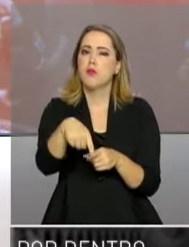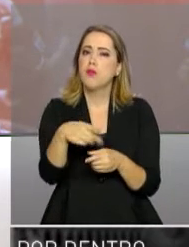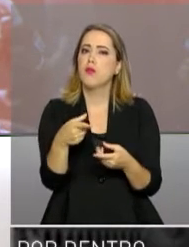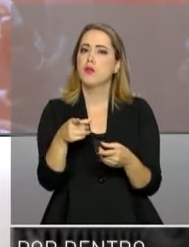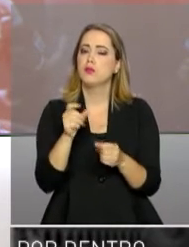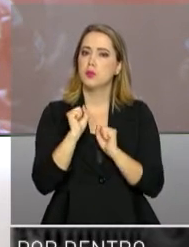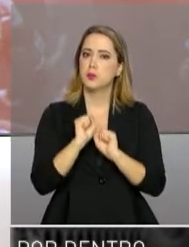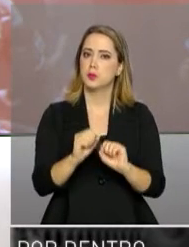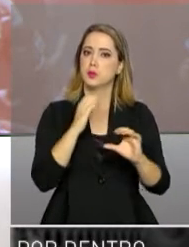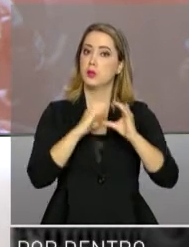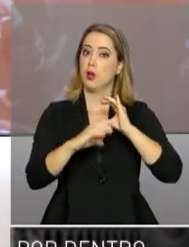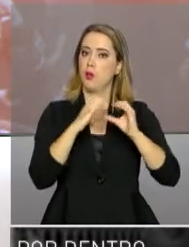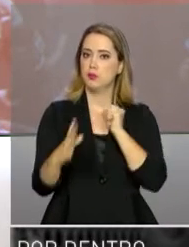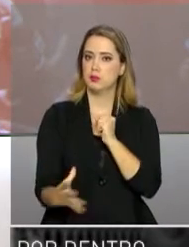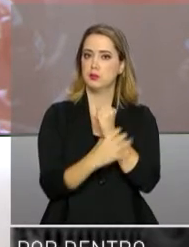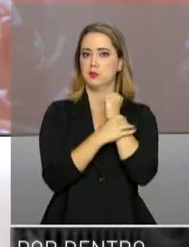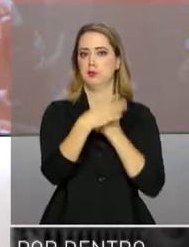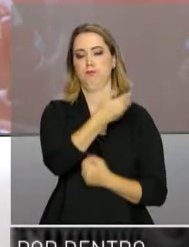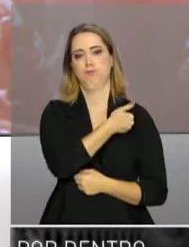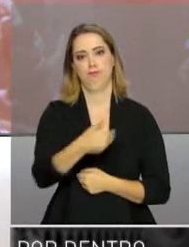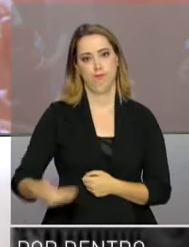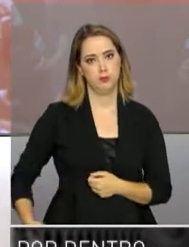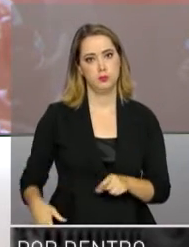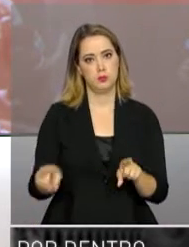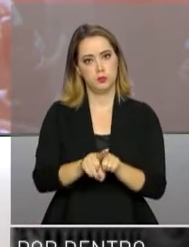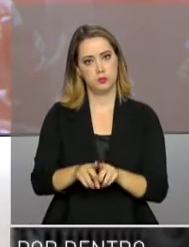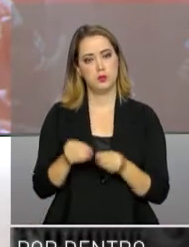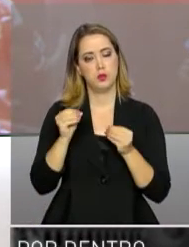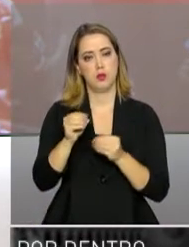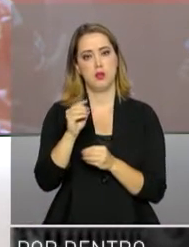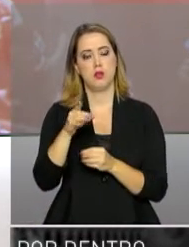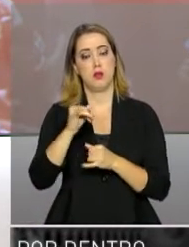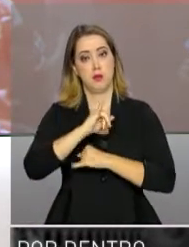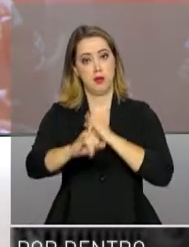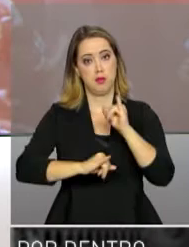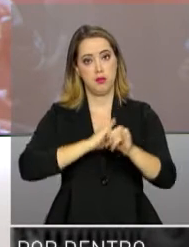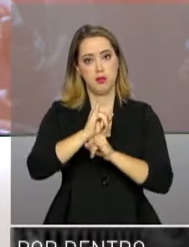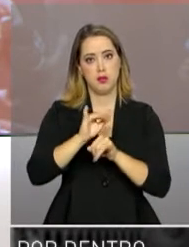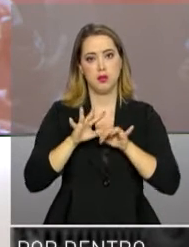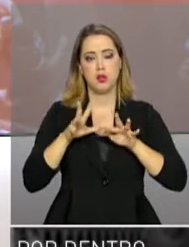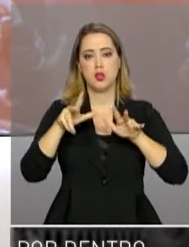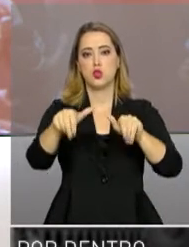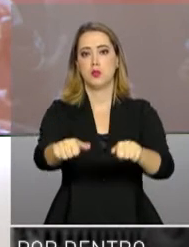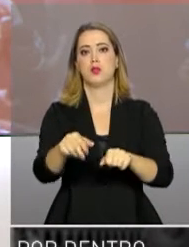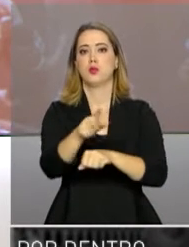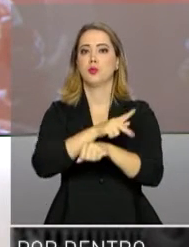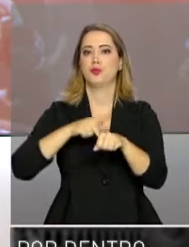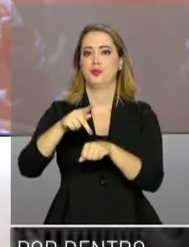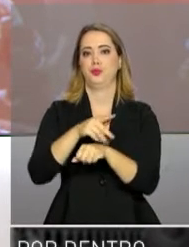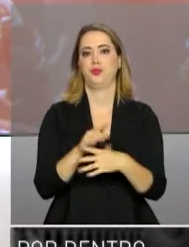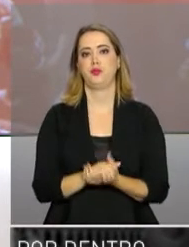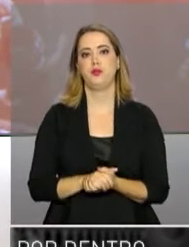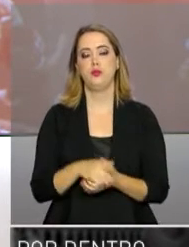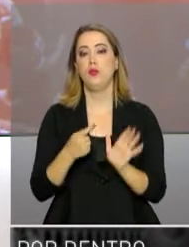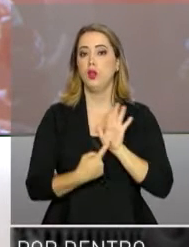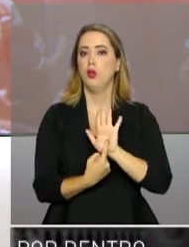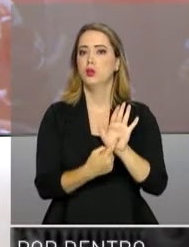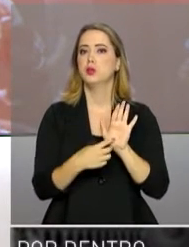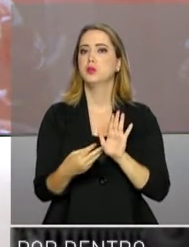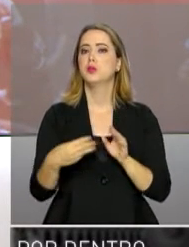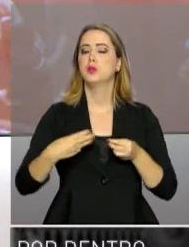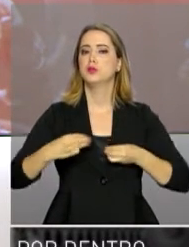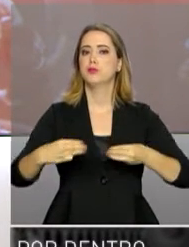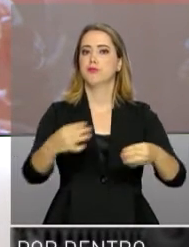garantir a comunicação segura ao governo e também vai levar banda larga para todo o país. É o que mostra o ministro da